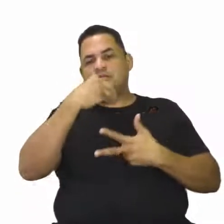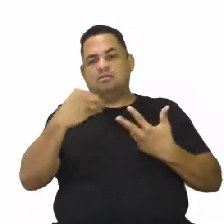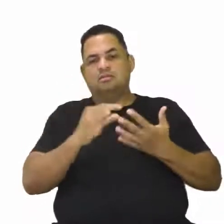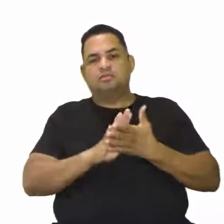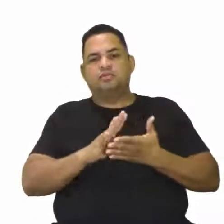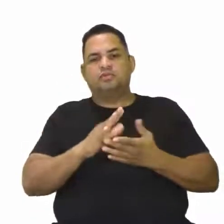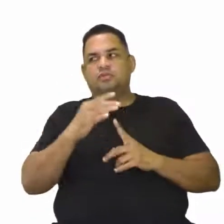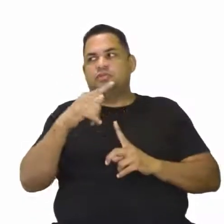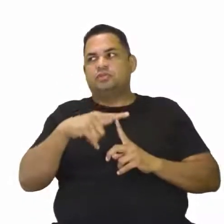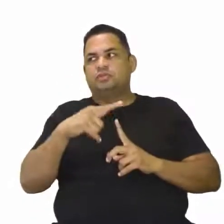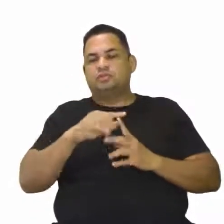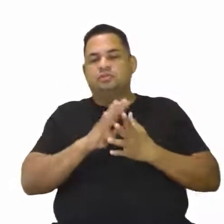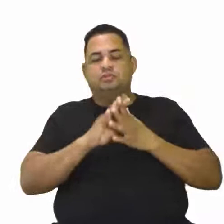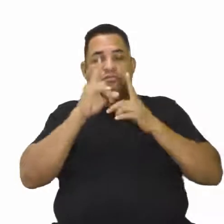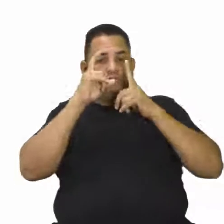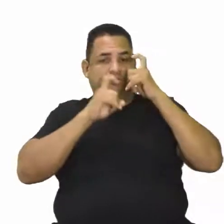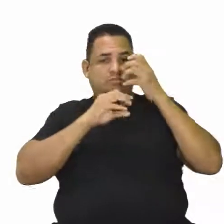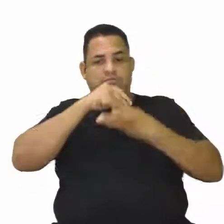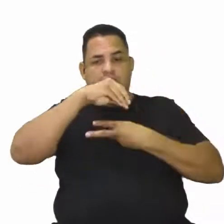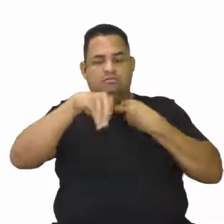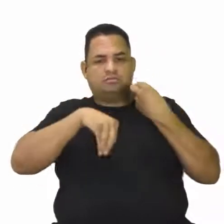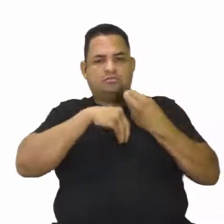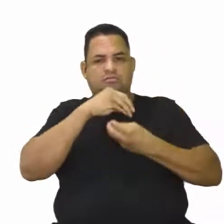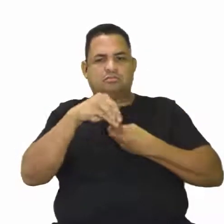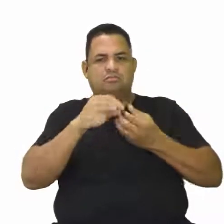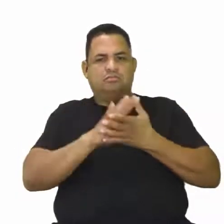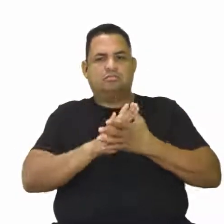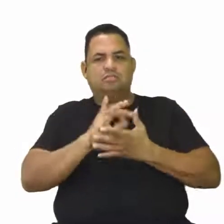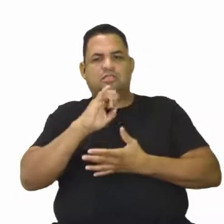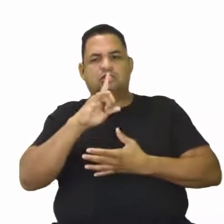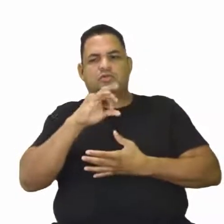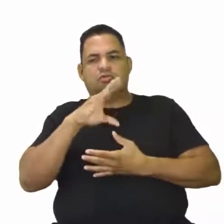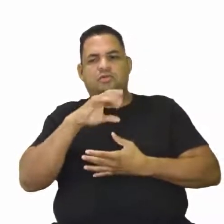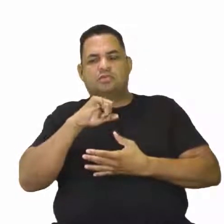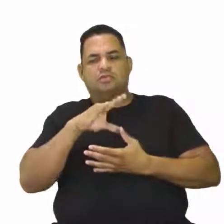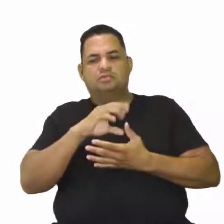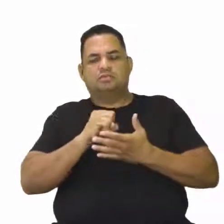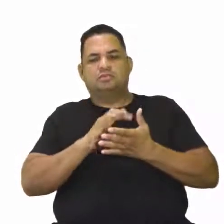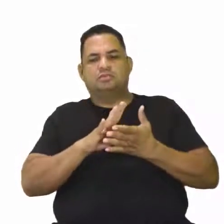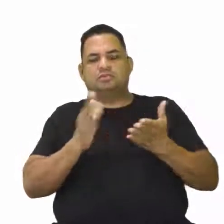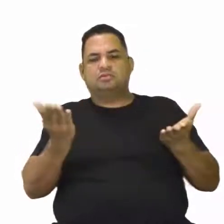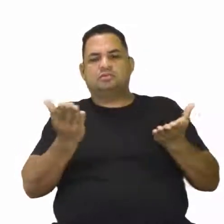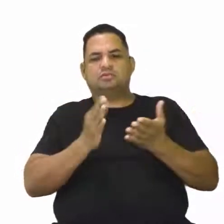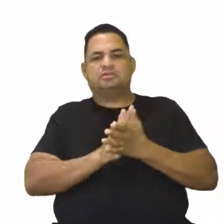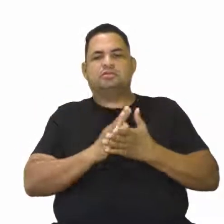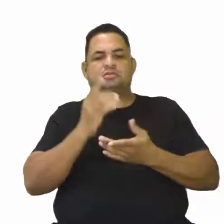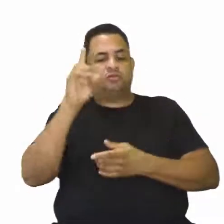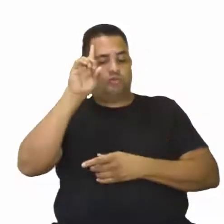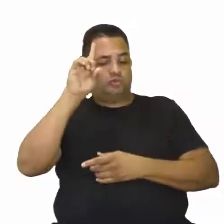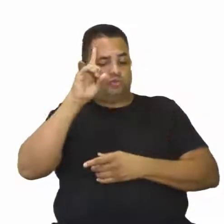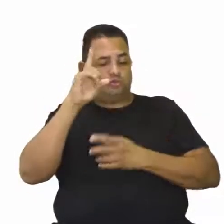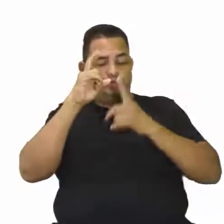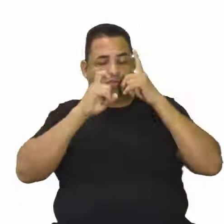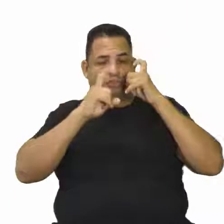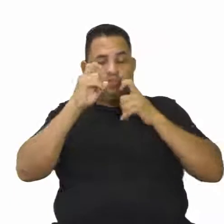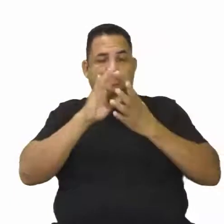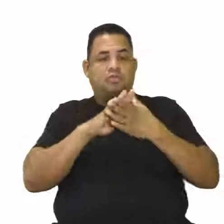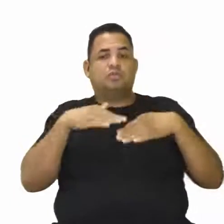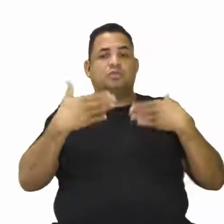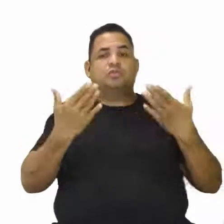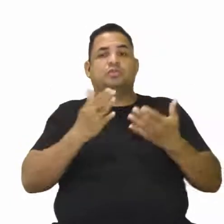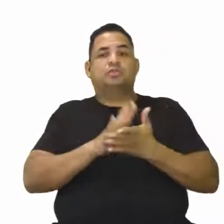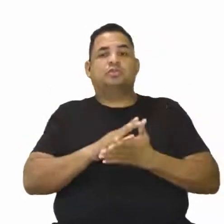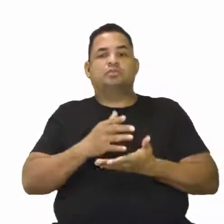de expressões misturado lá com as expressões idiomáticas ou ainda as expressões do cotidiano. Então, quando